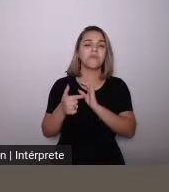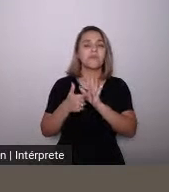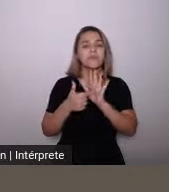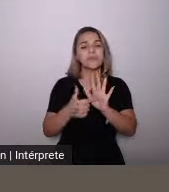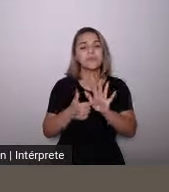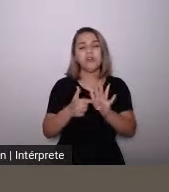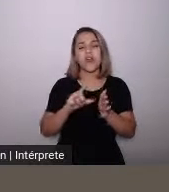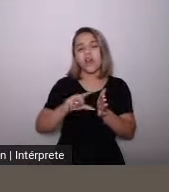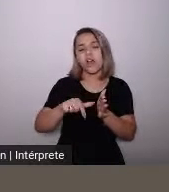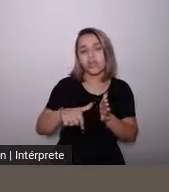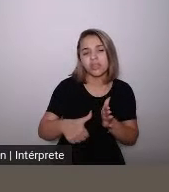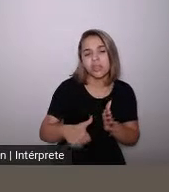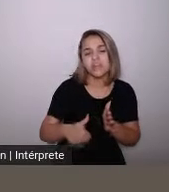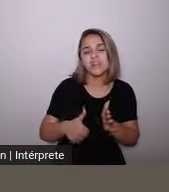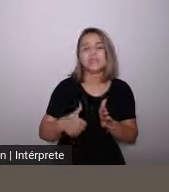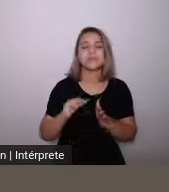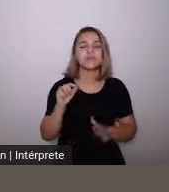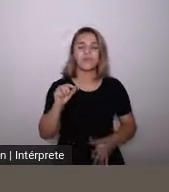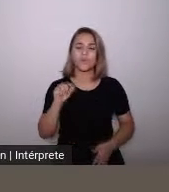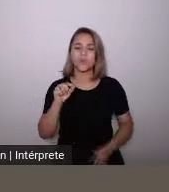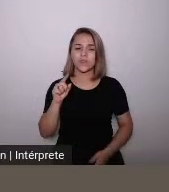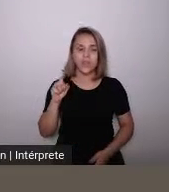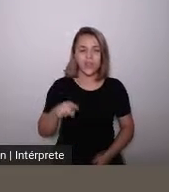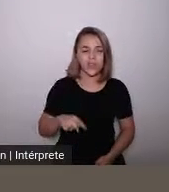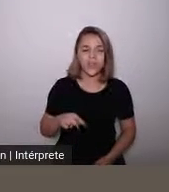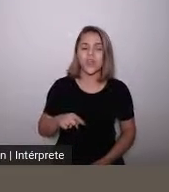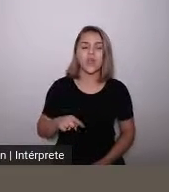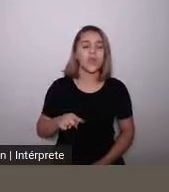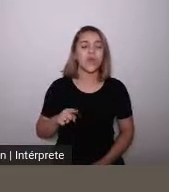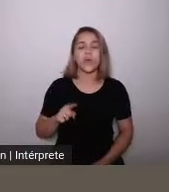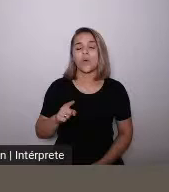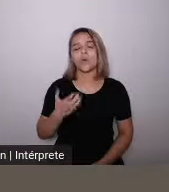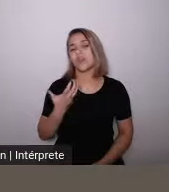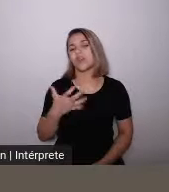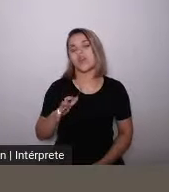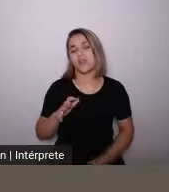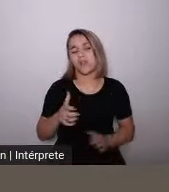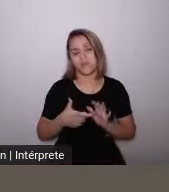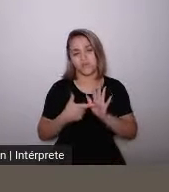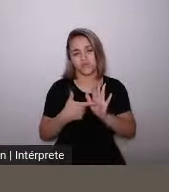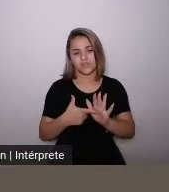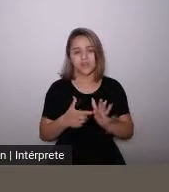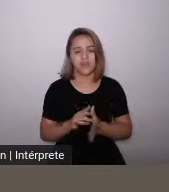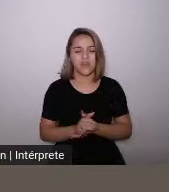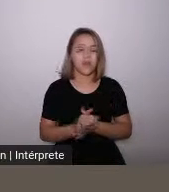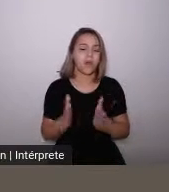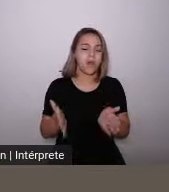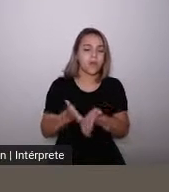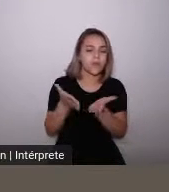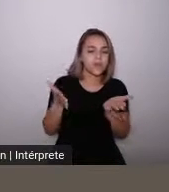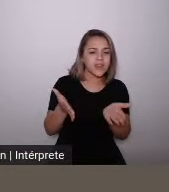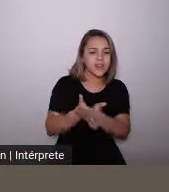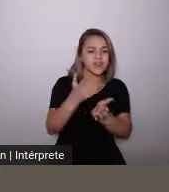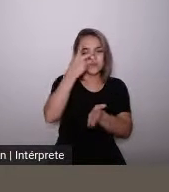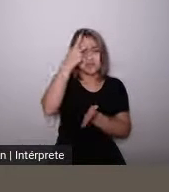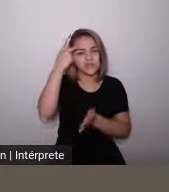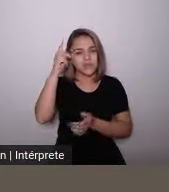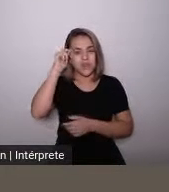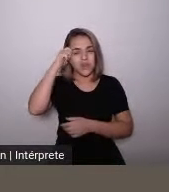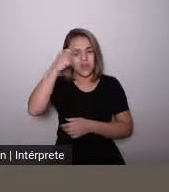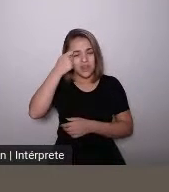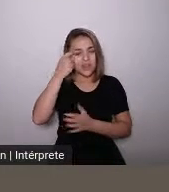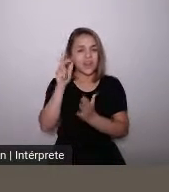era identificado como atraso, ou o que não se queria mostrar, a pobreza, os negros e índios, tudo isso era